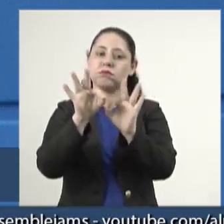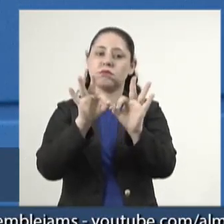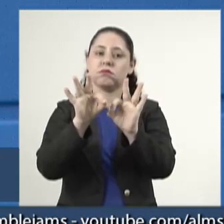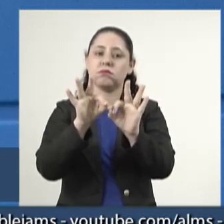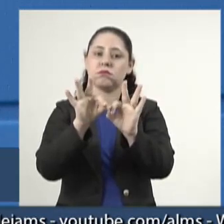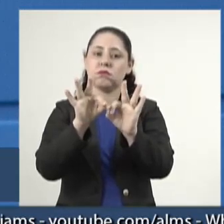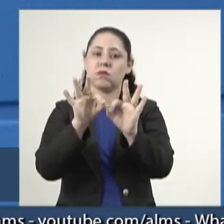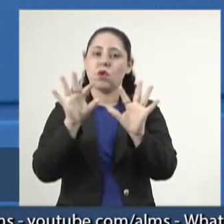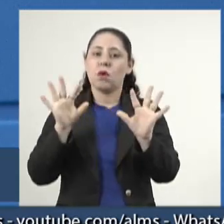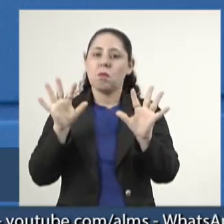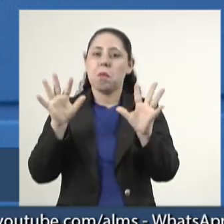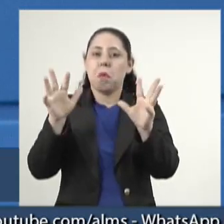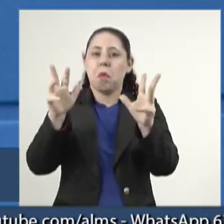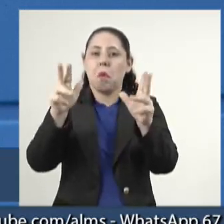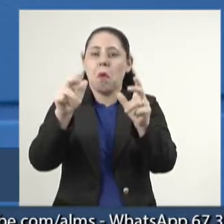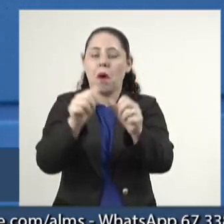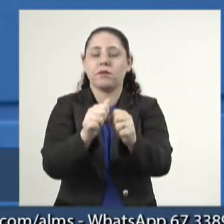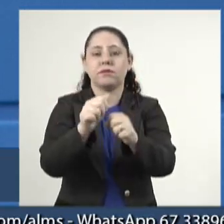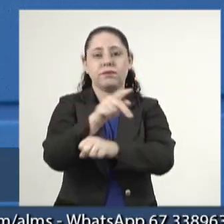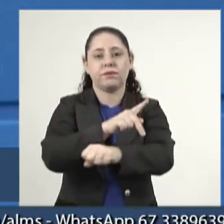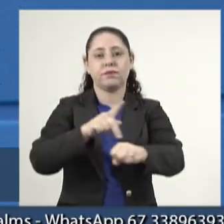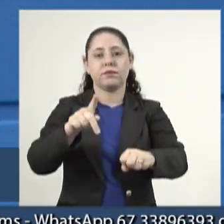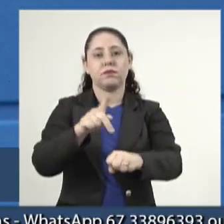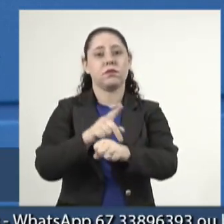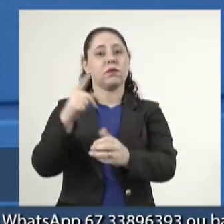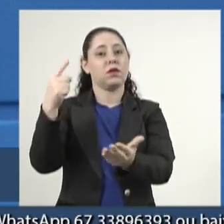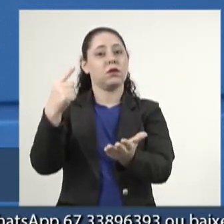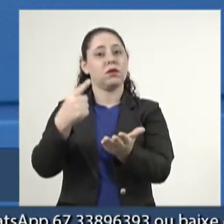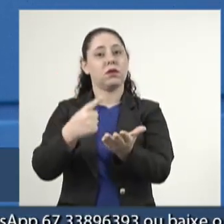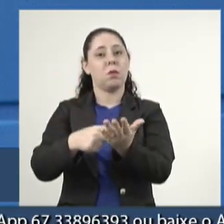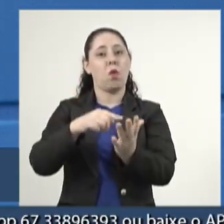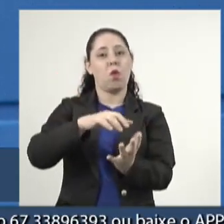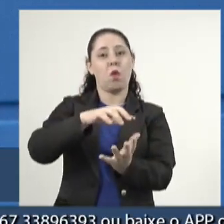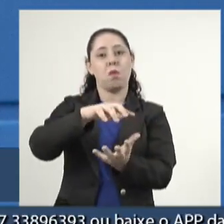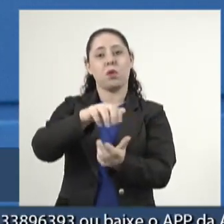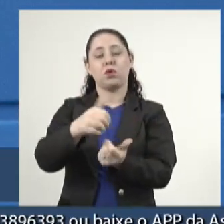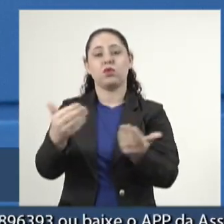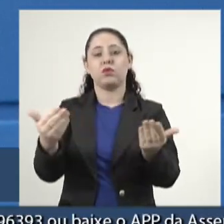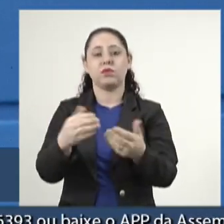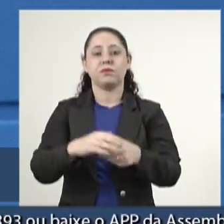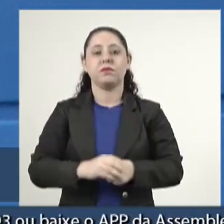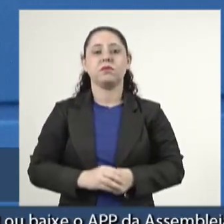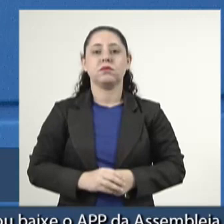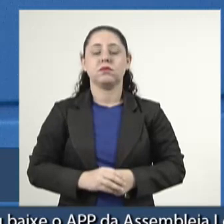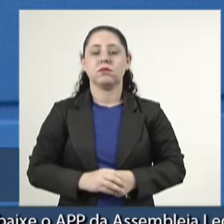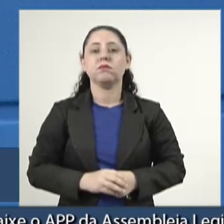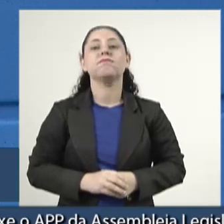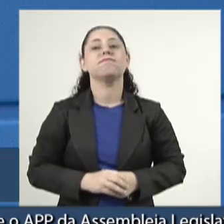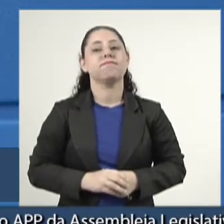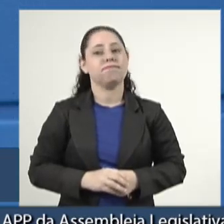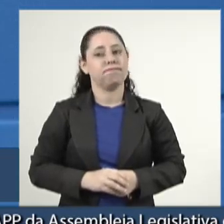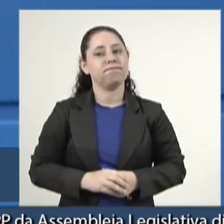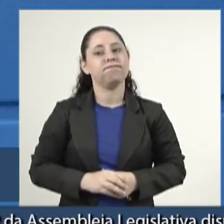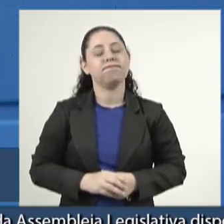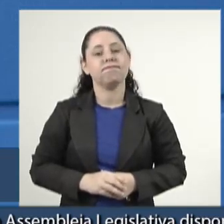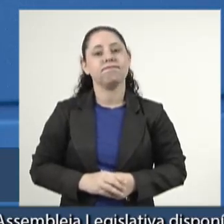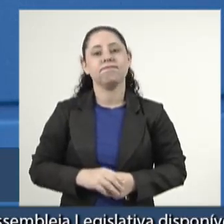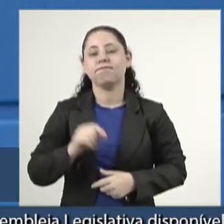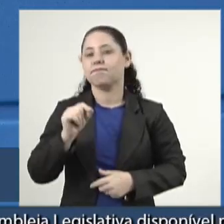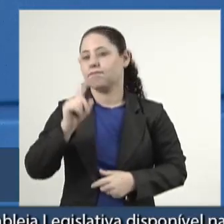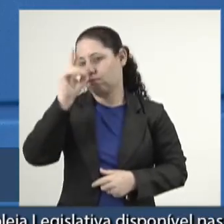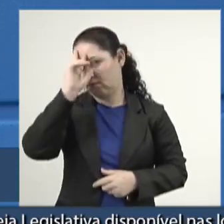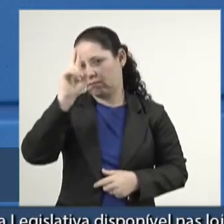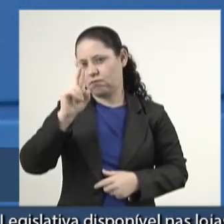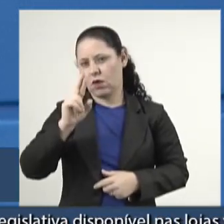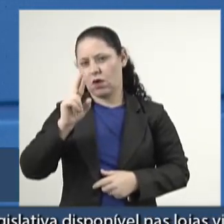pela maioria das nações, e há um pacto global hoje, para o senhor ter uma ideia, comandado